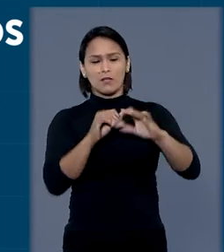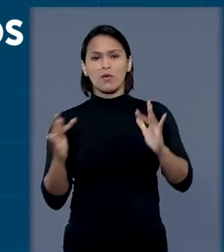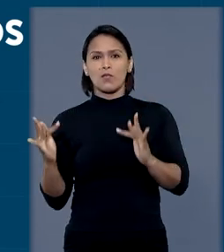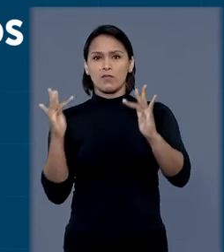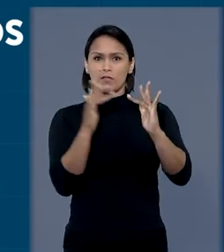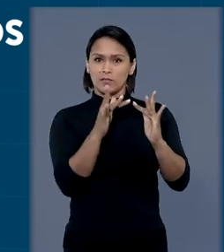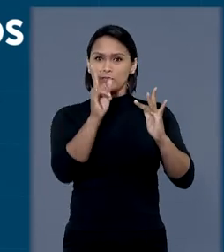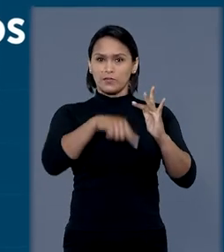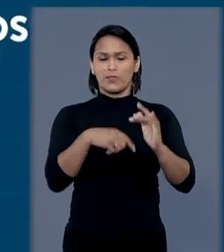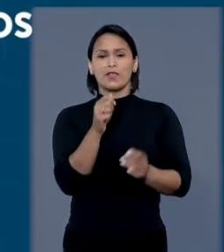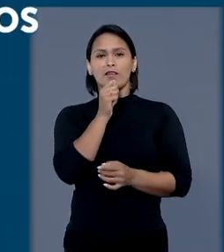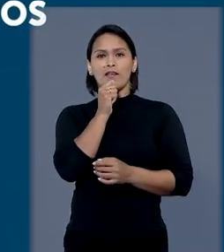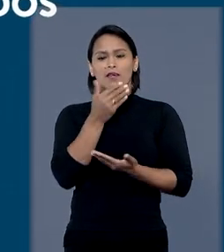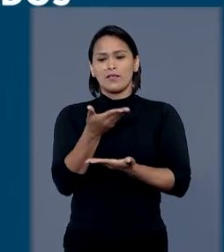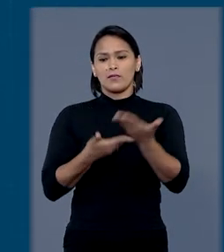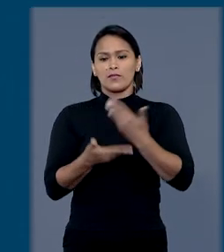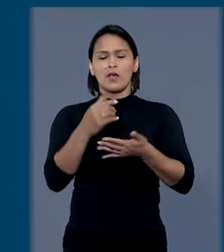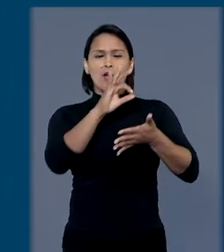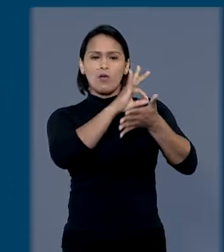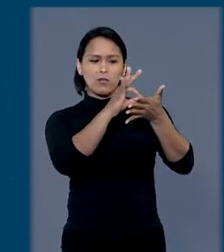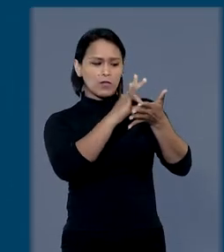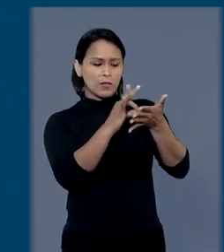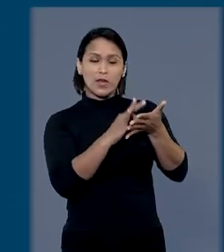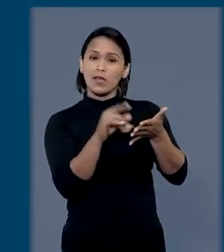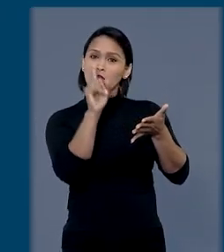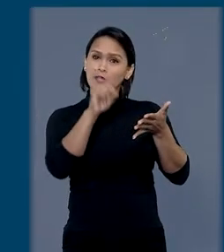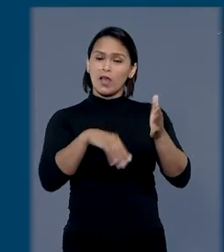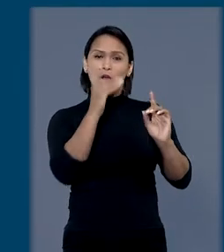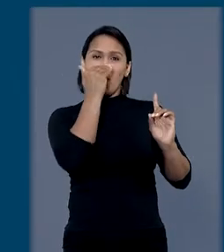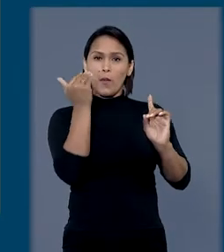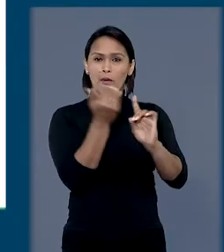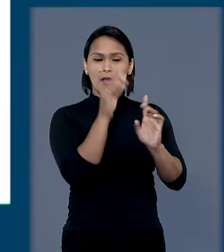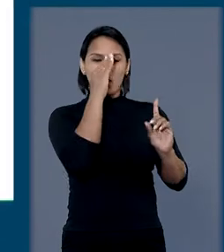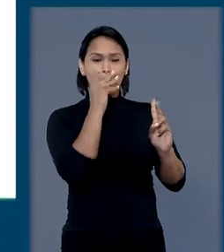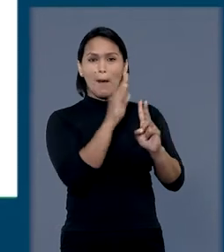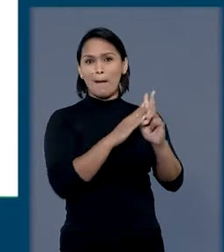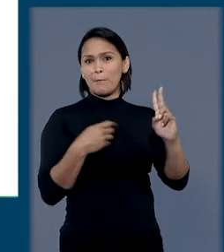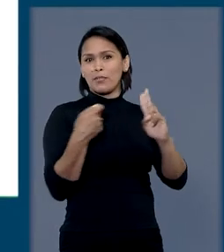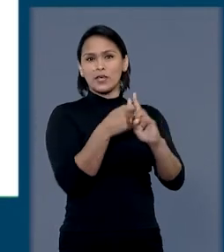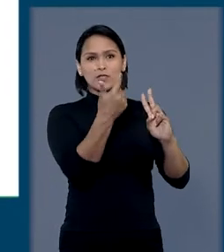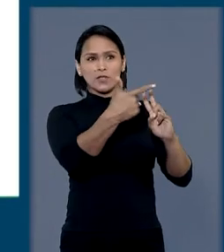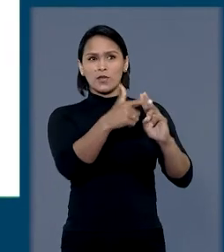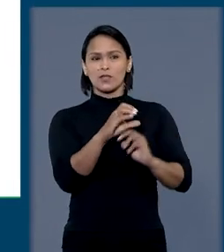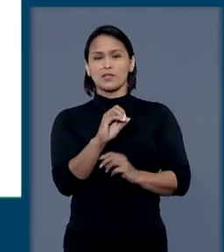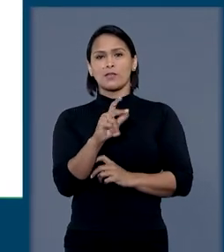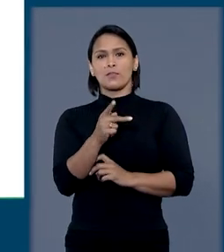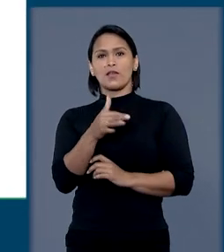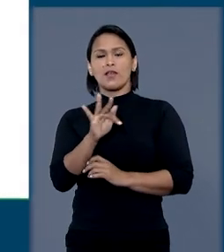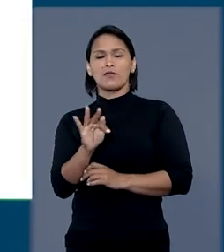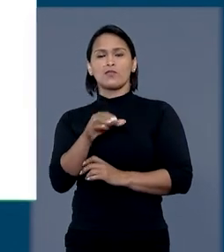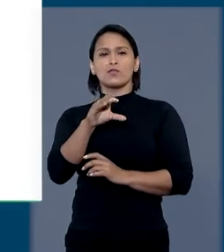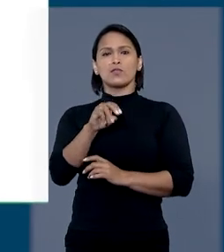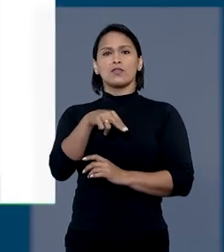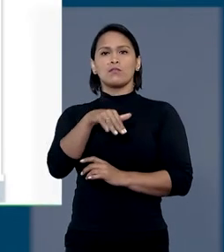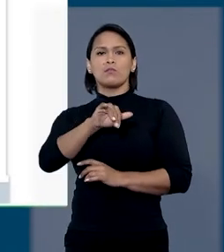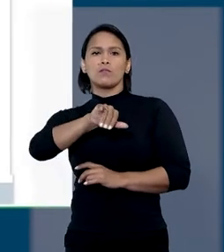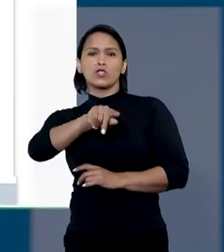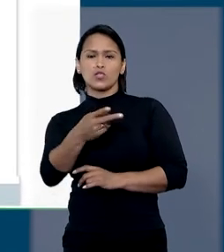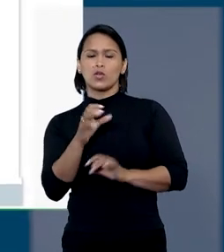são interligados. Ainda em relação ao preenchimento, caso o réu ou recorrido não tenha CPF ou